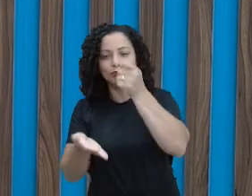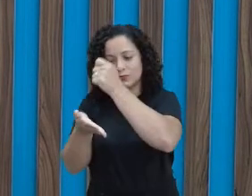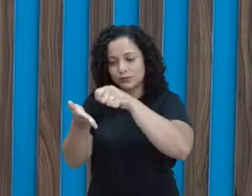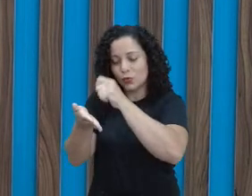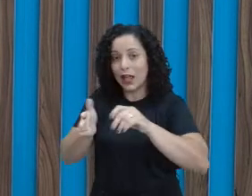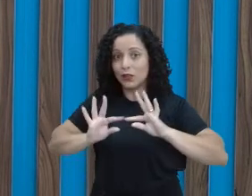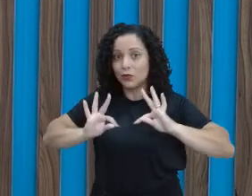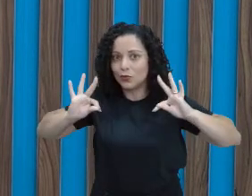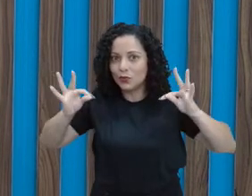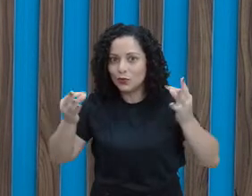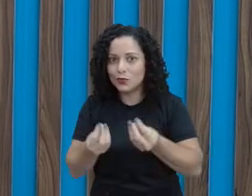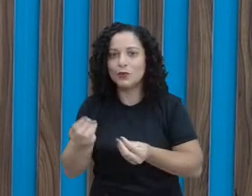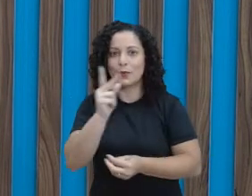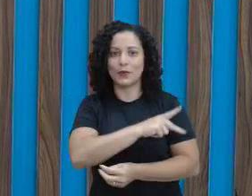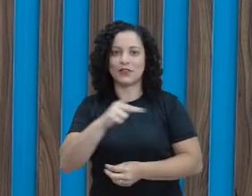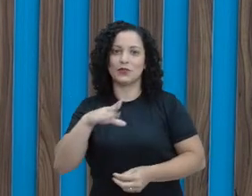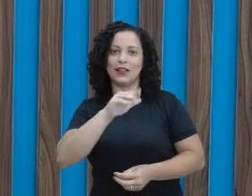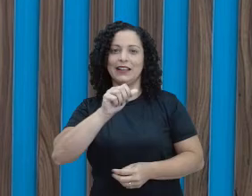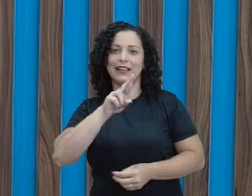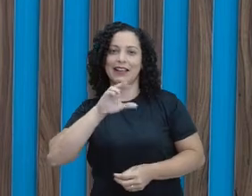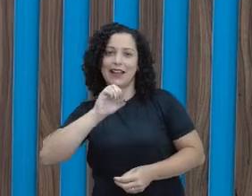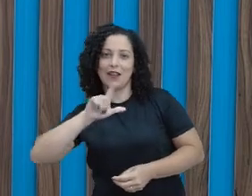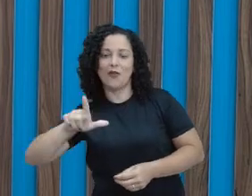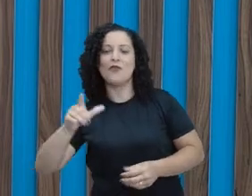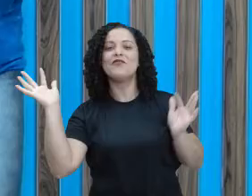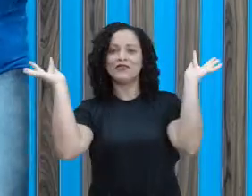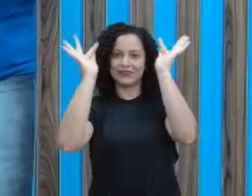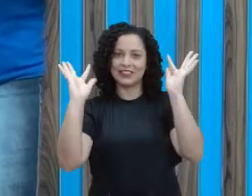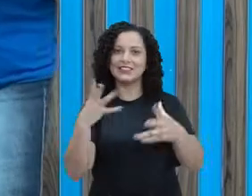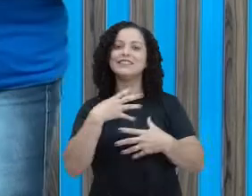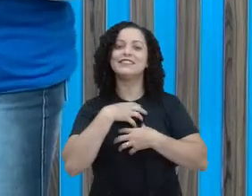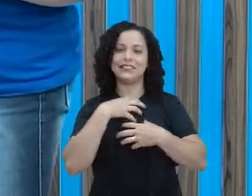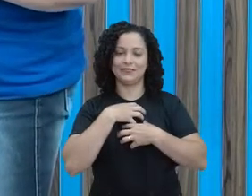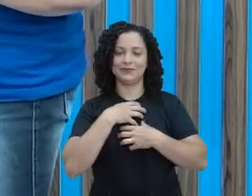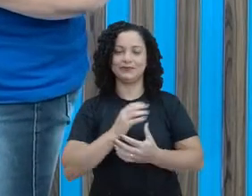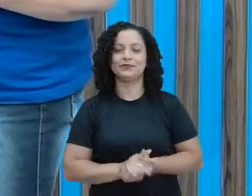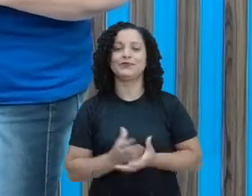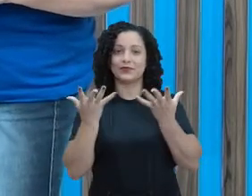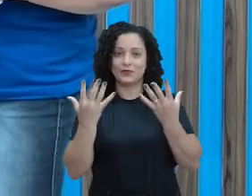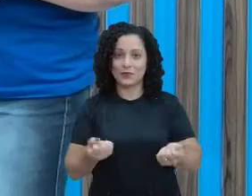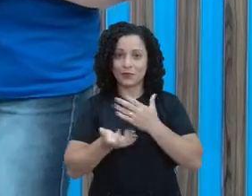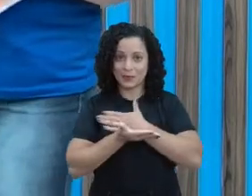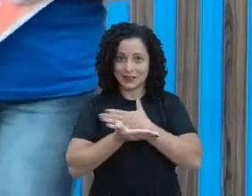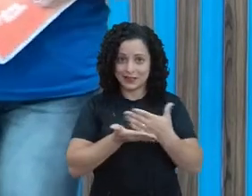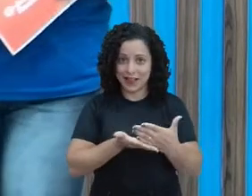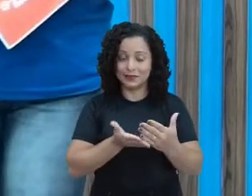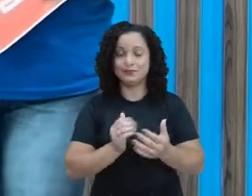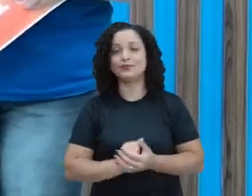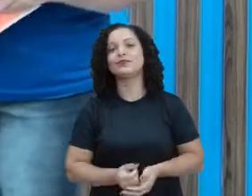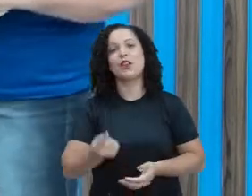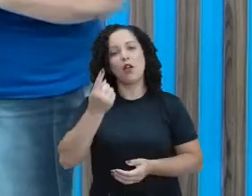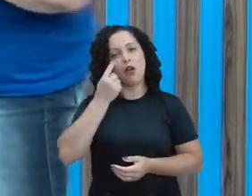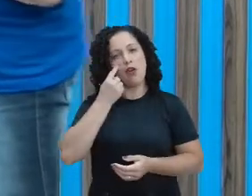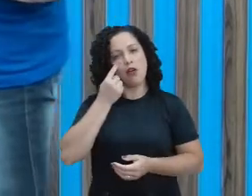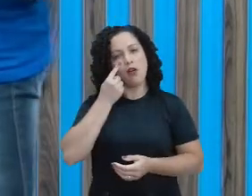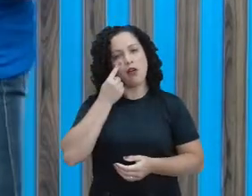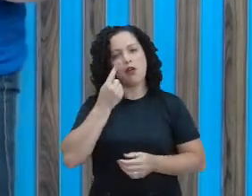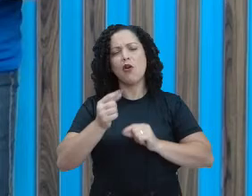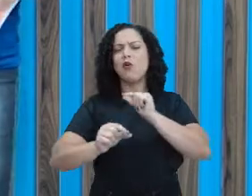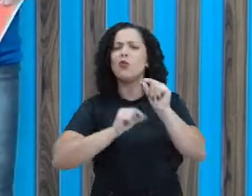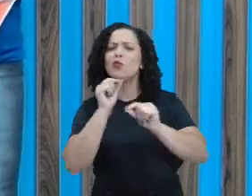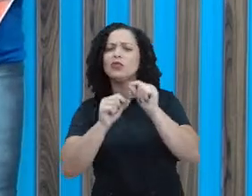tá certo? A professora Carol vai ficar muito feliz com isso. Então, vamos lá, pessoal. Olha, para nós começarmos,